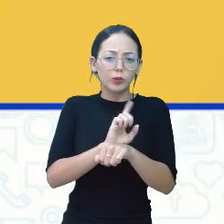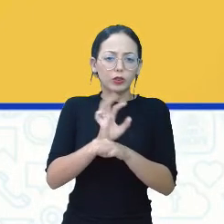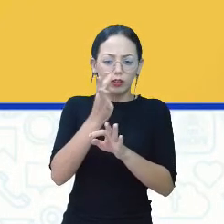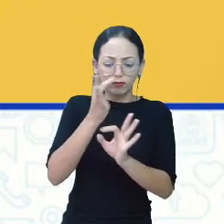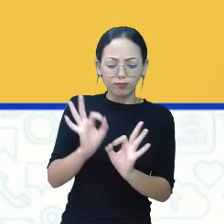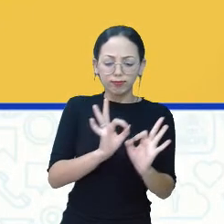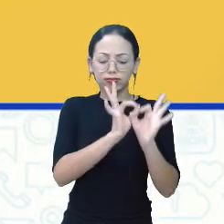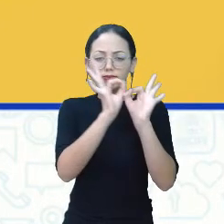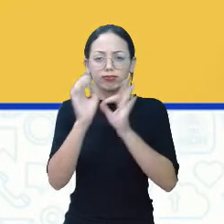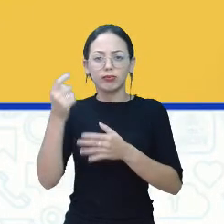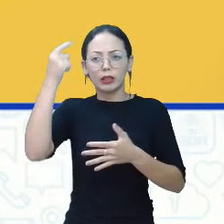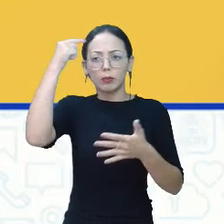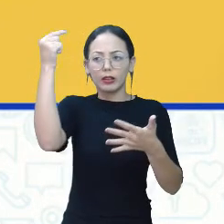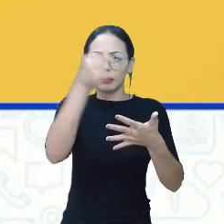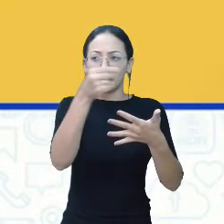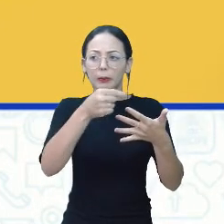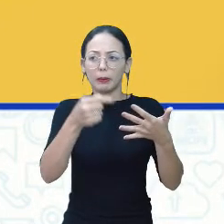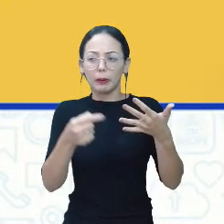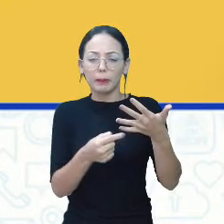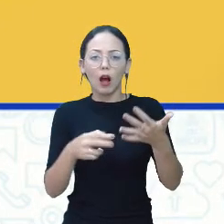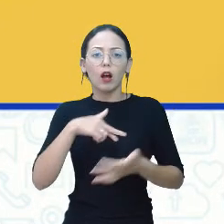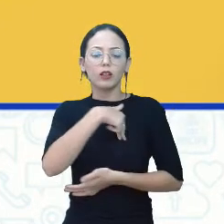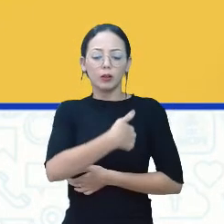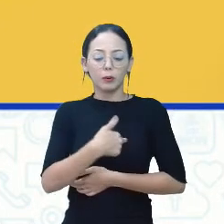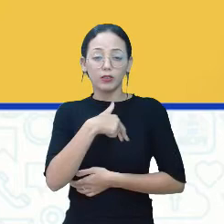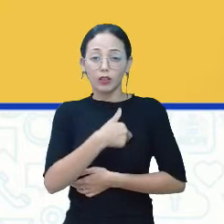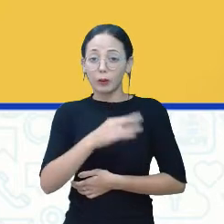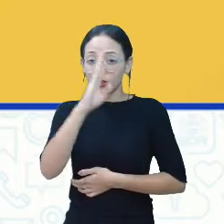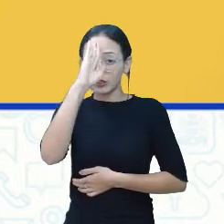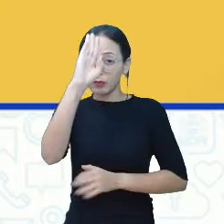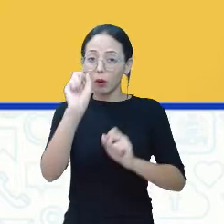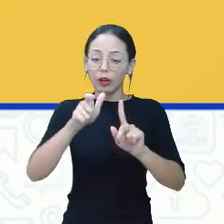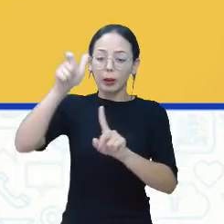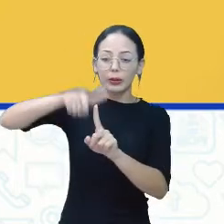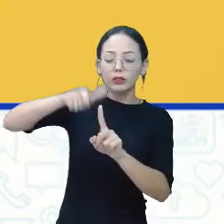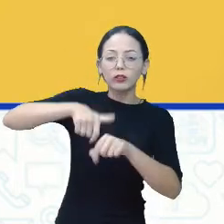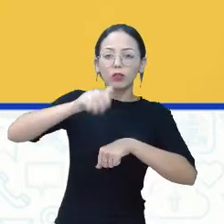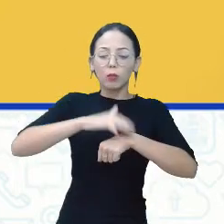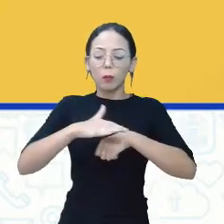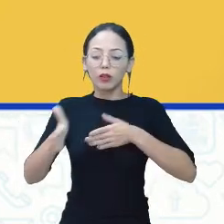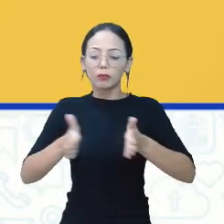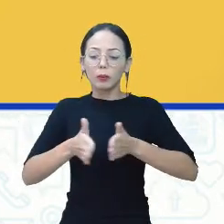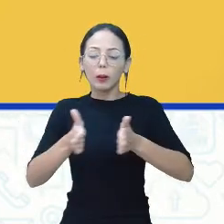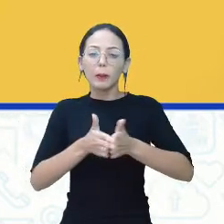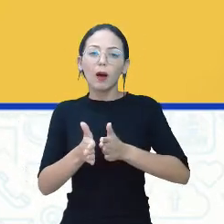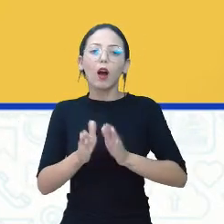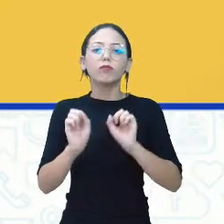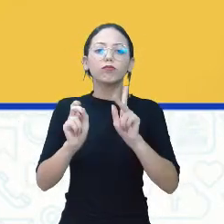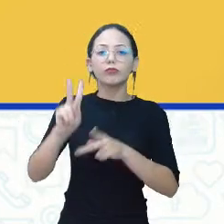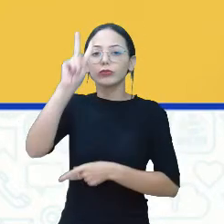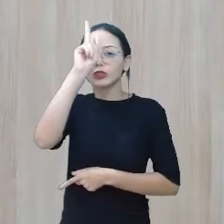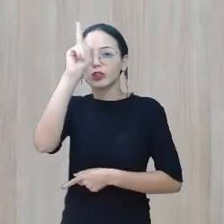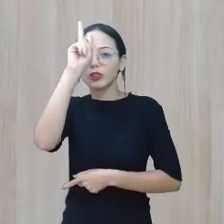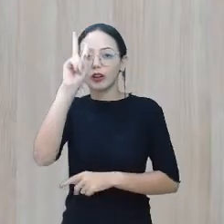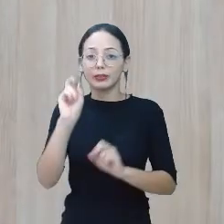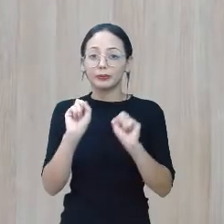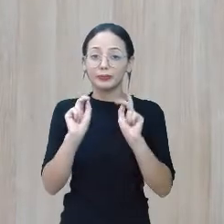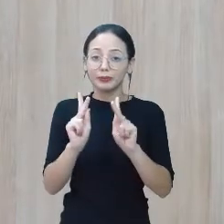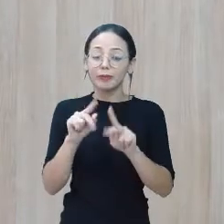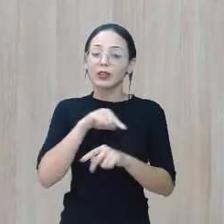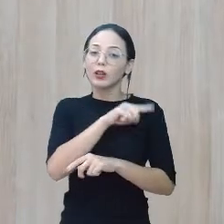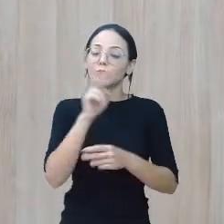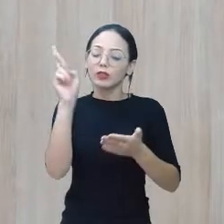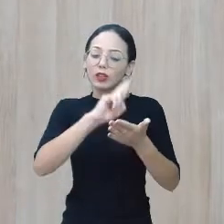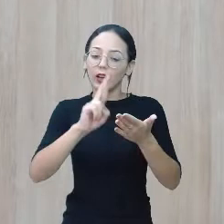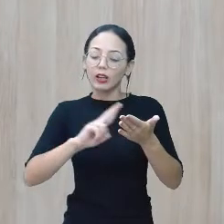E pense nos aspectos principais do romance que eu falei pra vocês aqui. Personagem, tempo, espaço, enredo e narrador, tá certo? Então façam